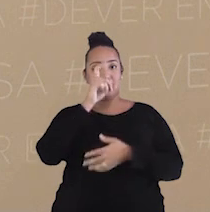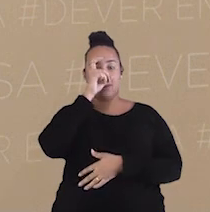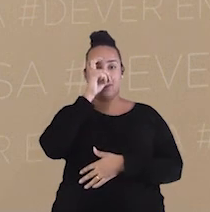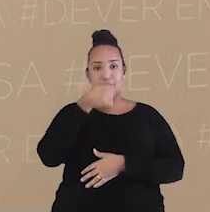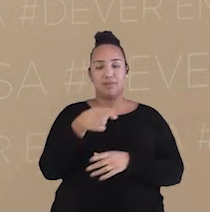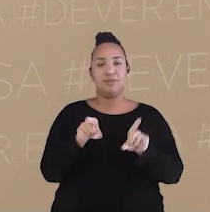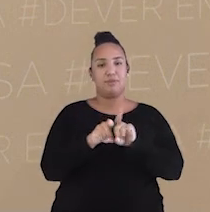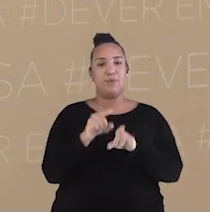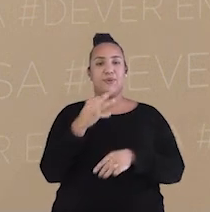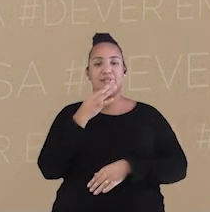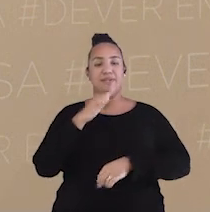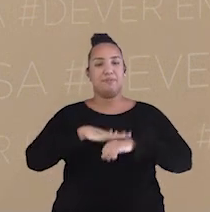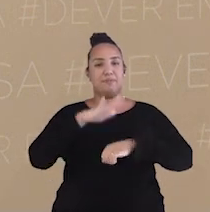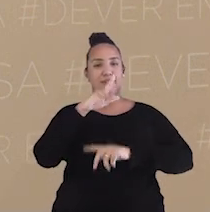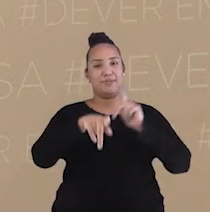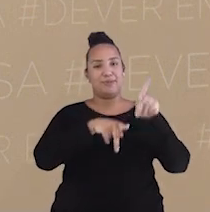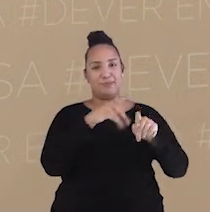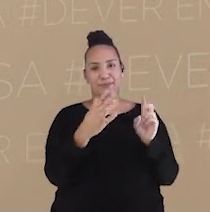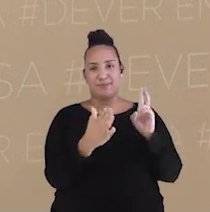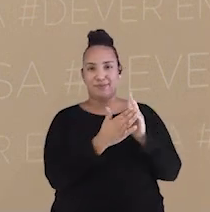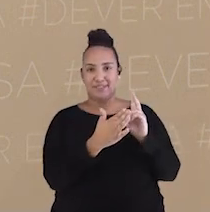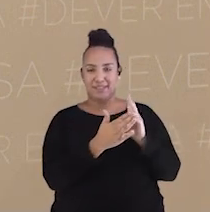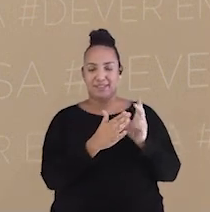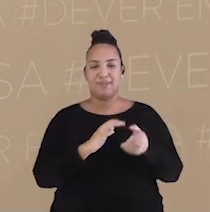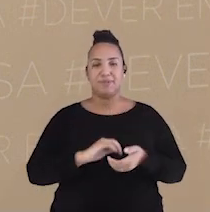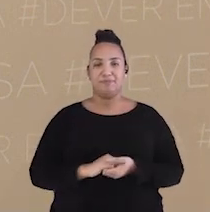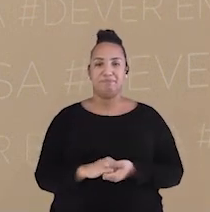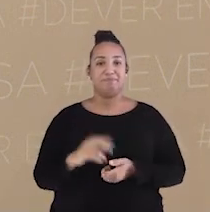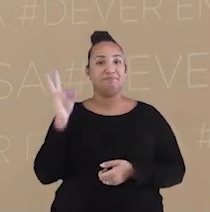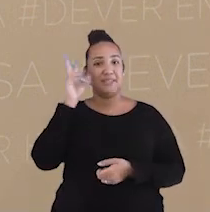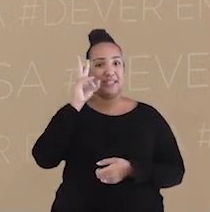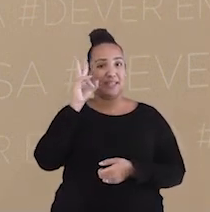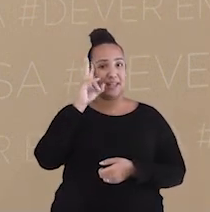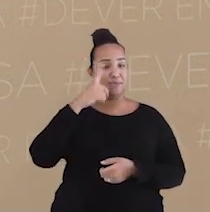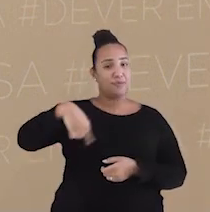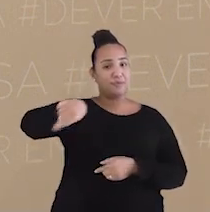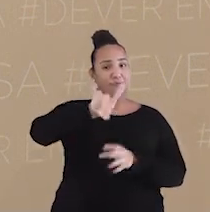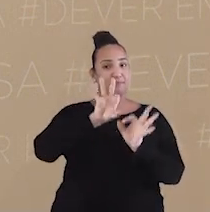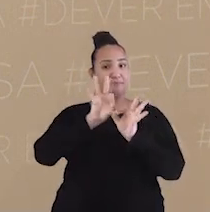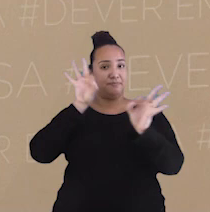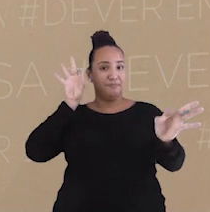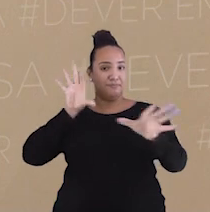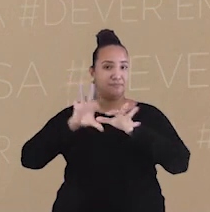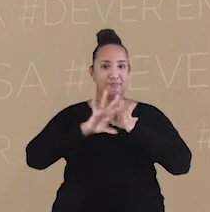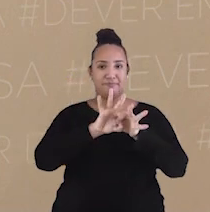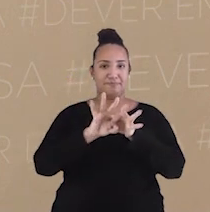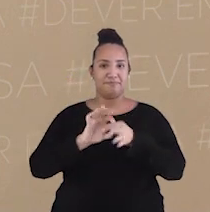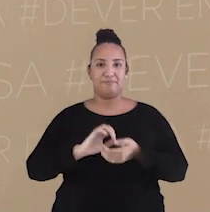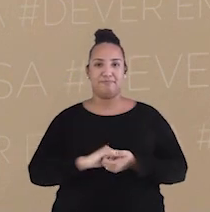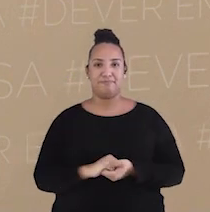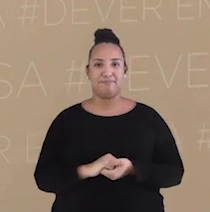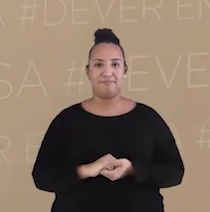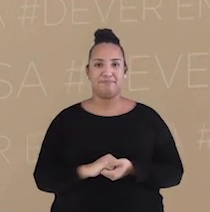e conhecer um pouquinho mais sobre os povos nativos e seu destino. Lembre-se,